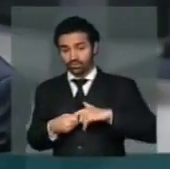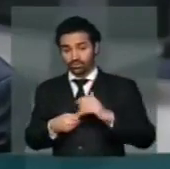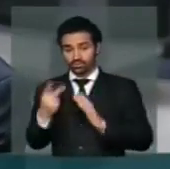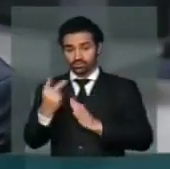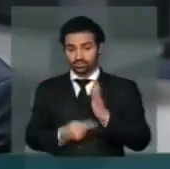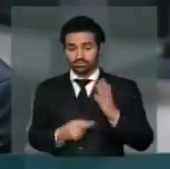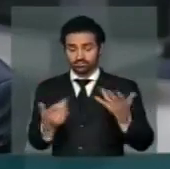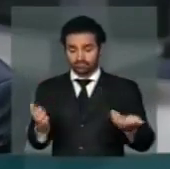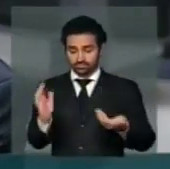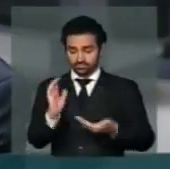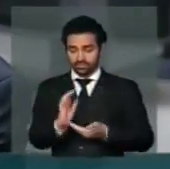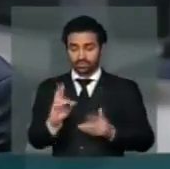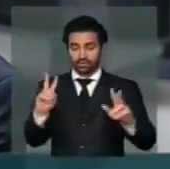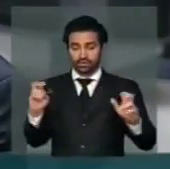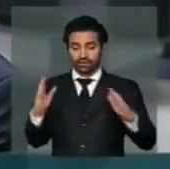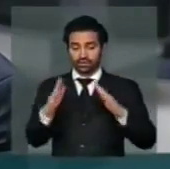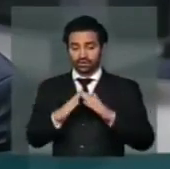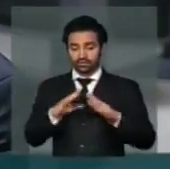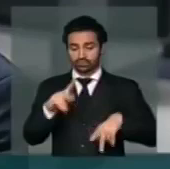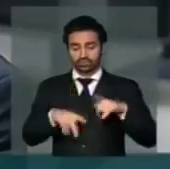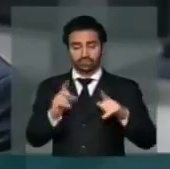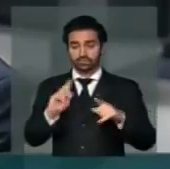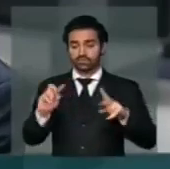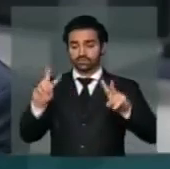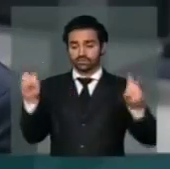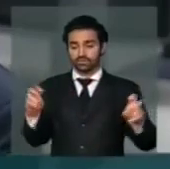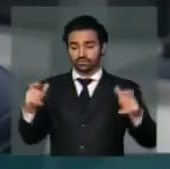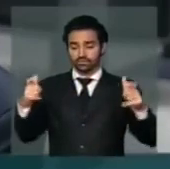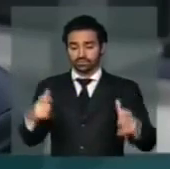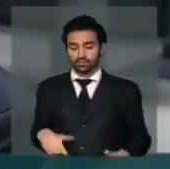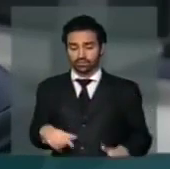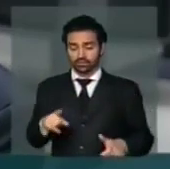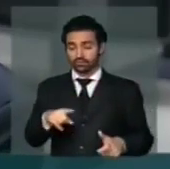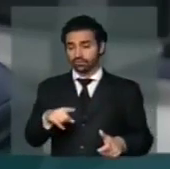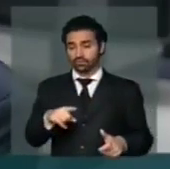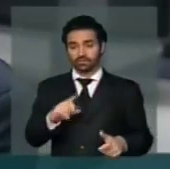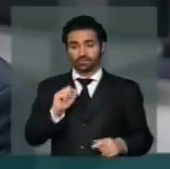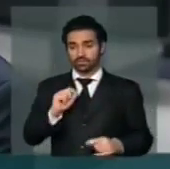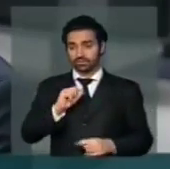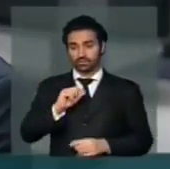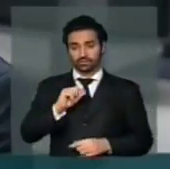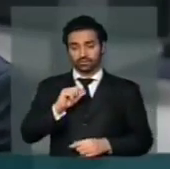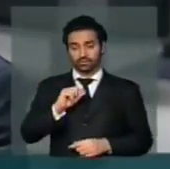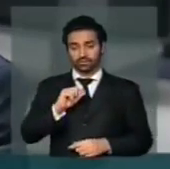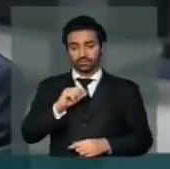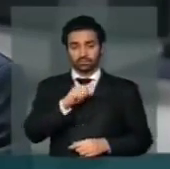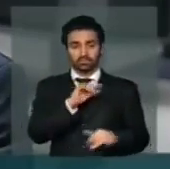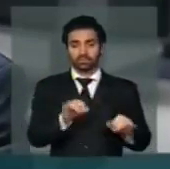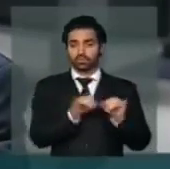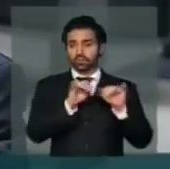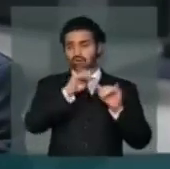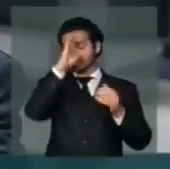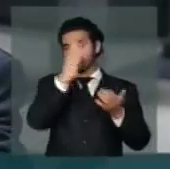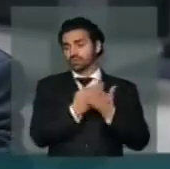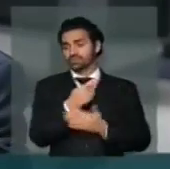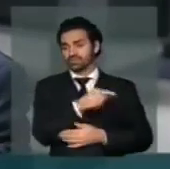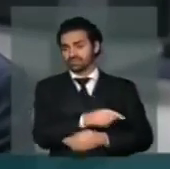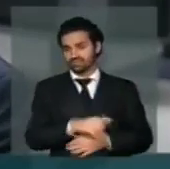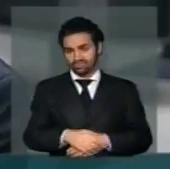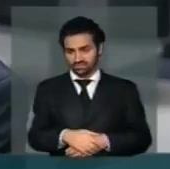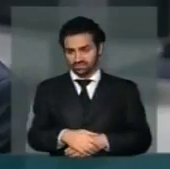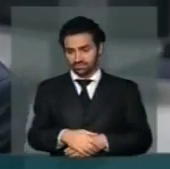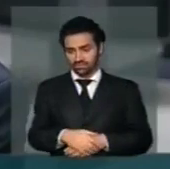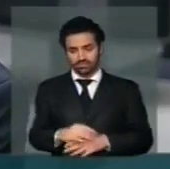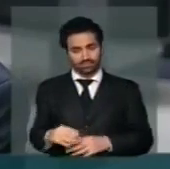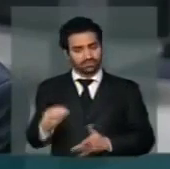de casa do povo para casa das convicções efêmeras. Porque além do erro constitucional